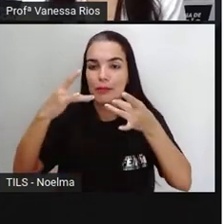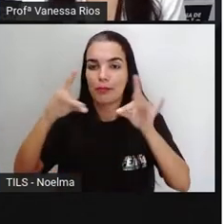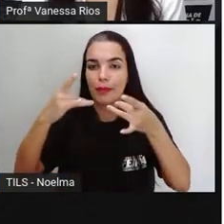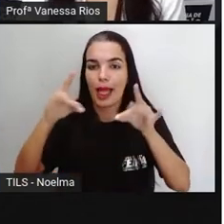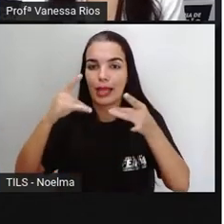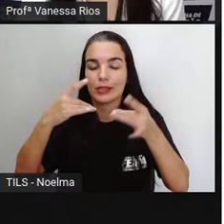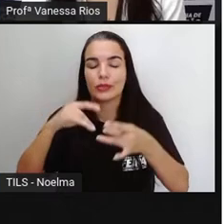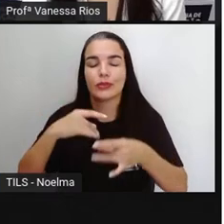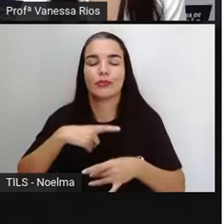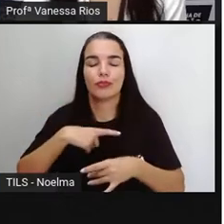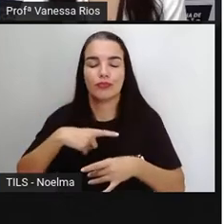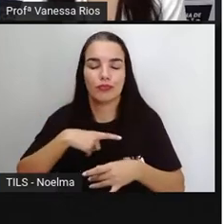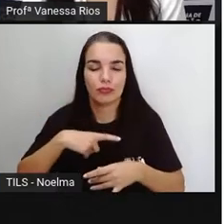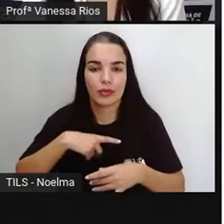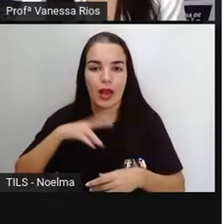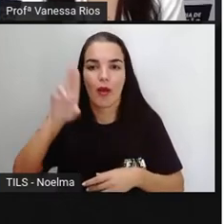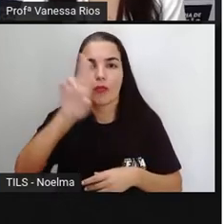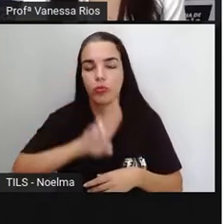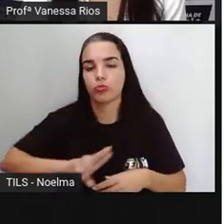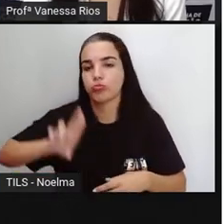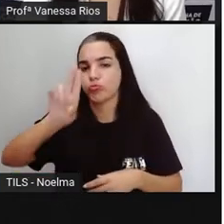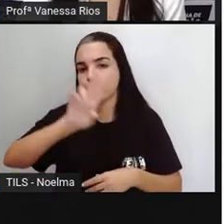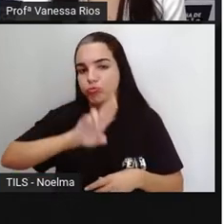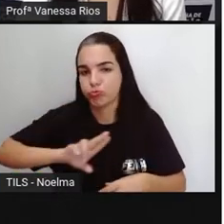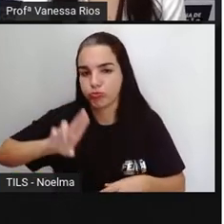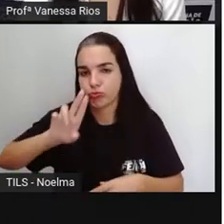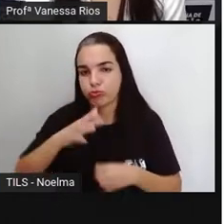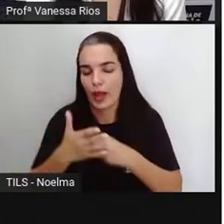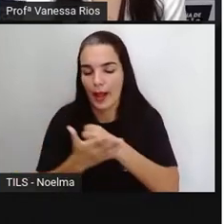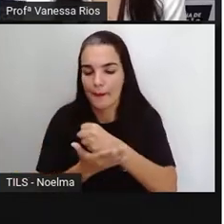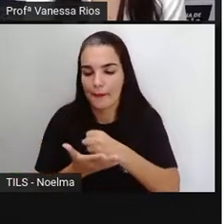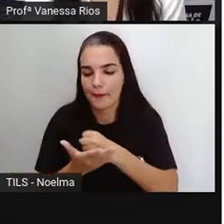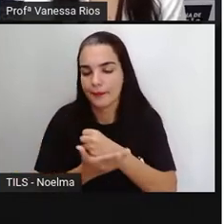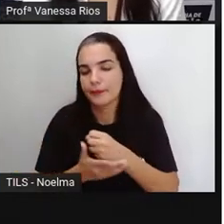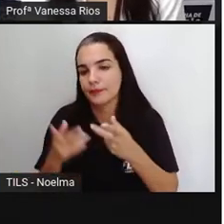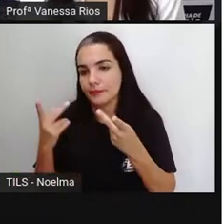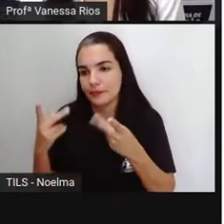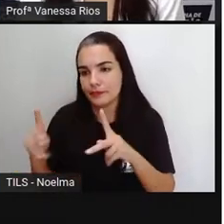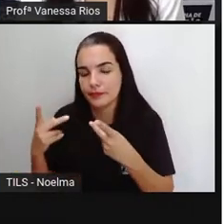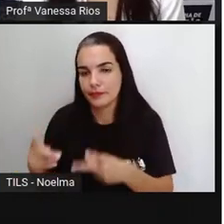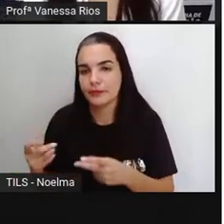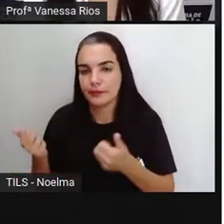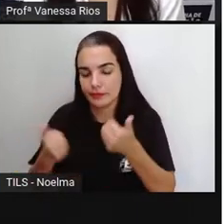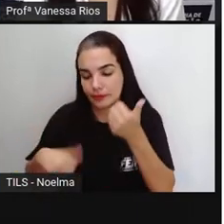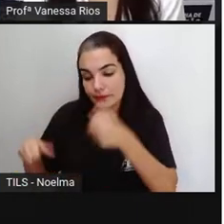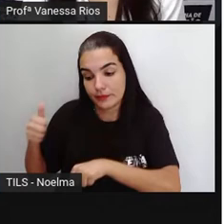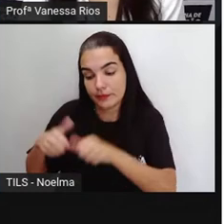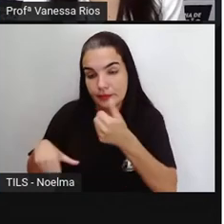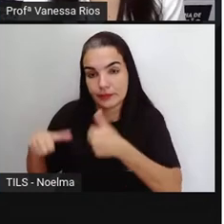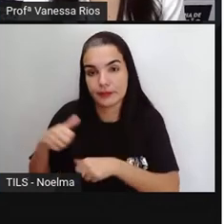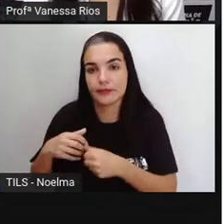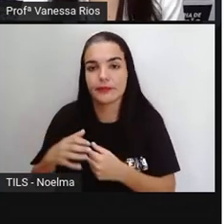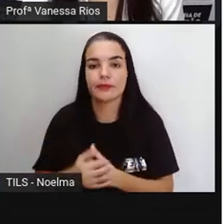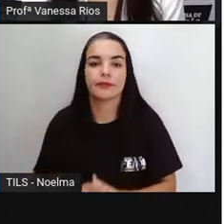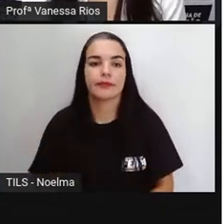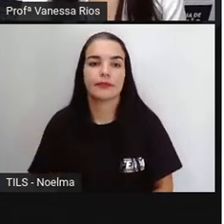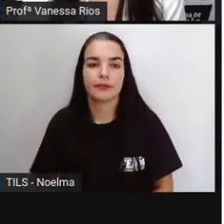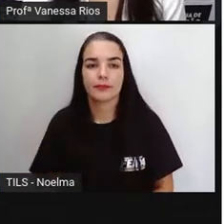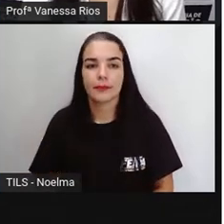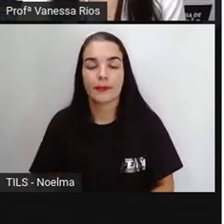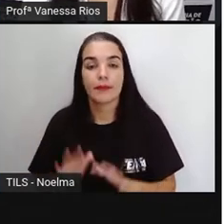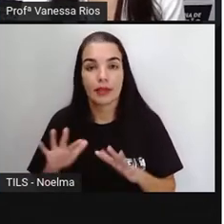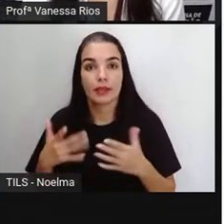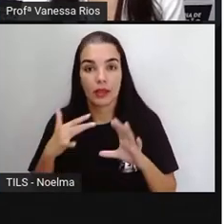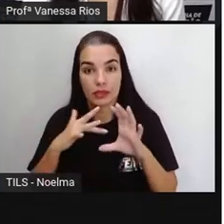de materiais que utilizam o plástico como a sua substância, como seu elemento formador. E